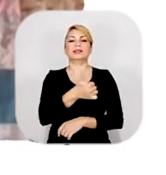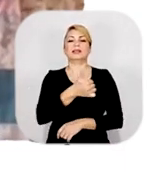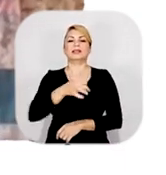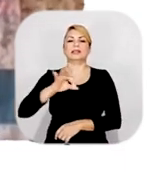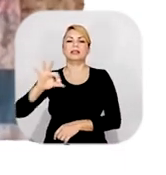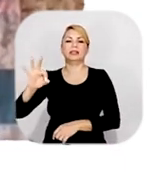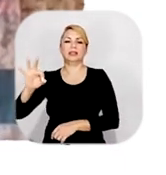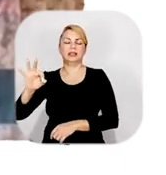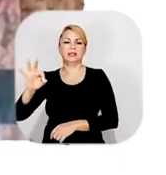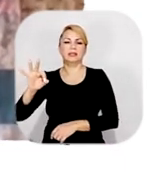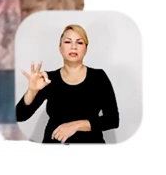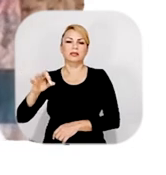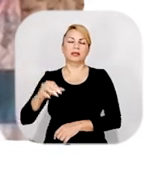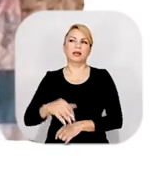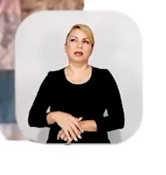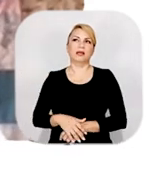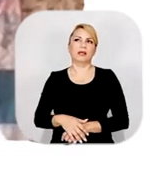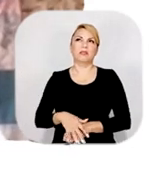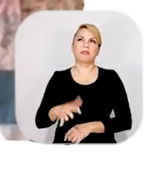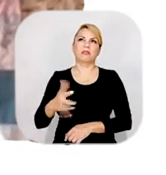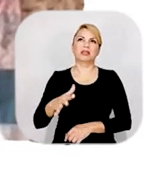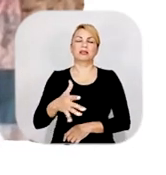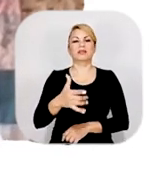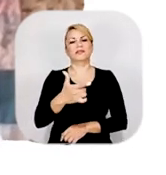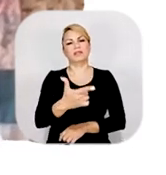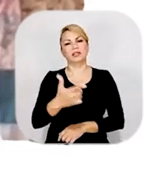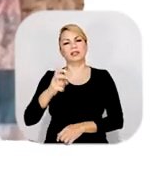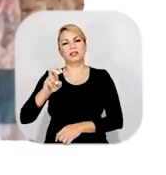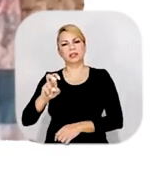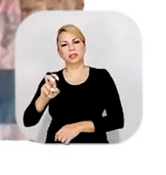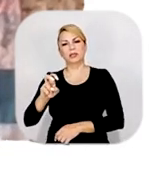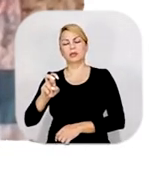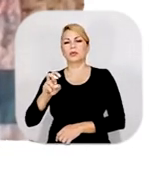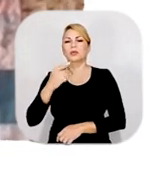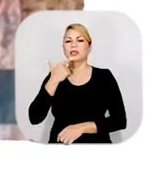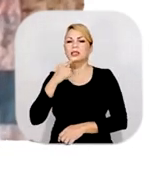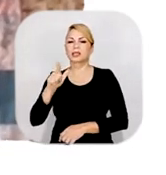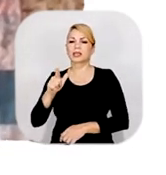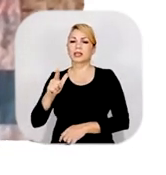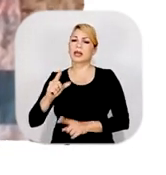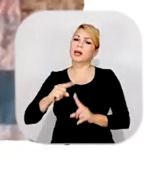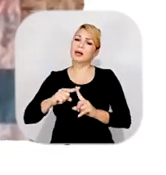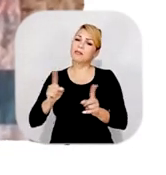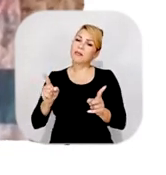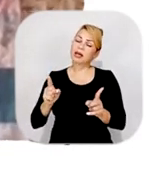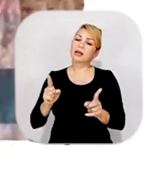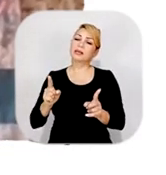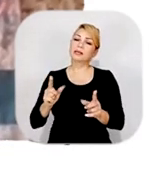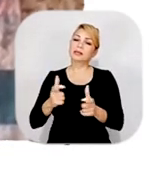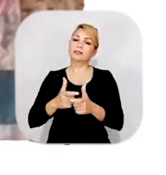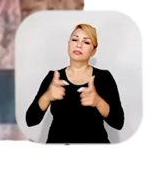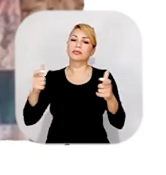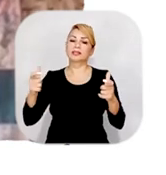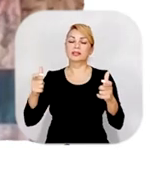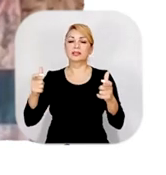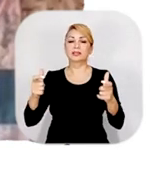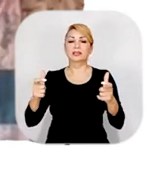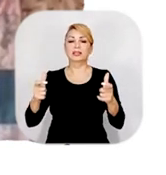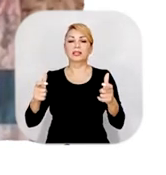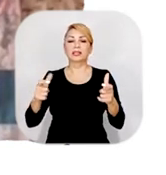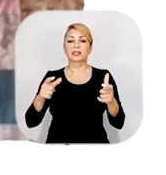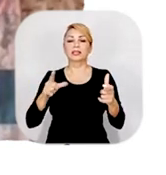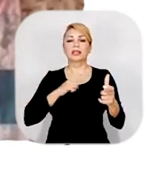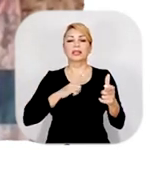de 25 línguas. Agora, a maioria dessas línguas tem menos de 50 falantes,